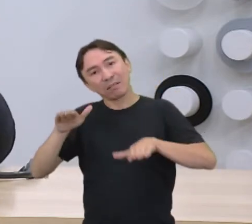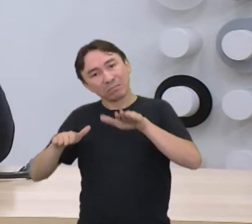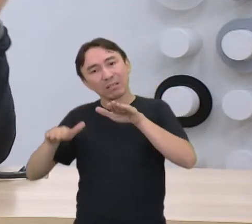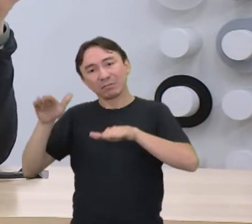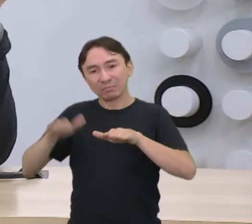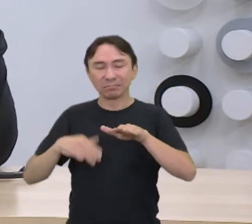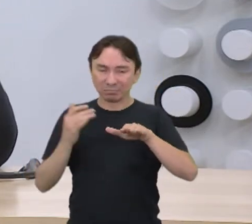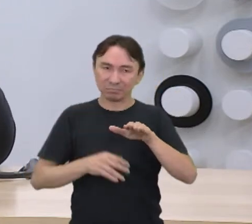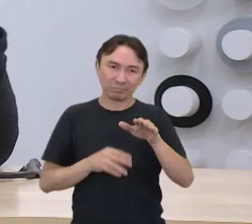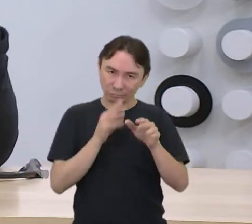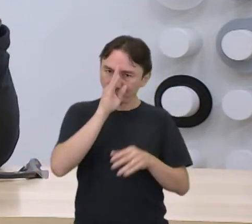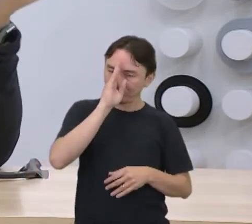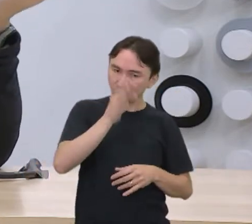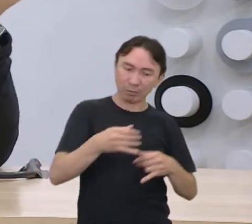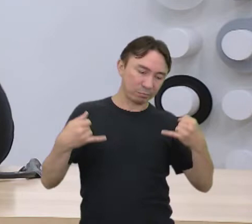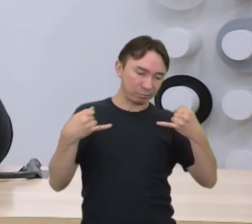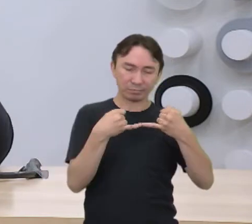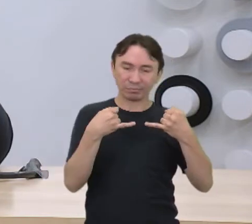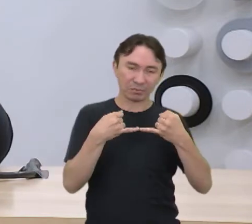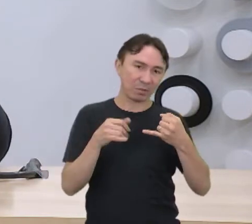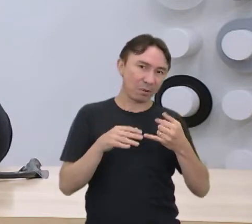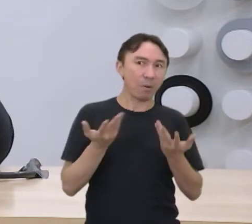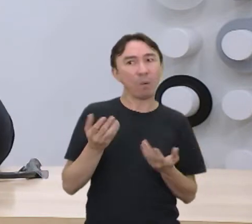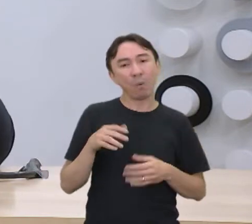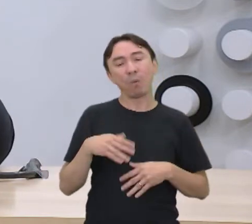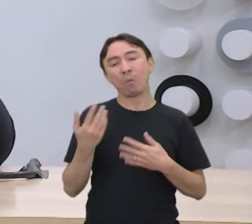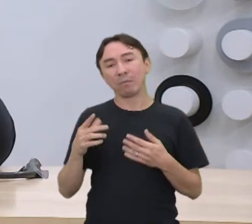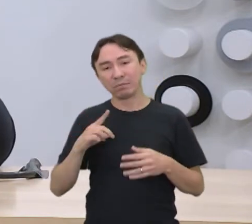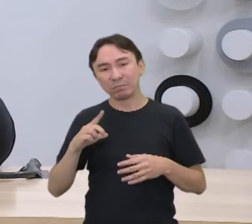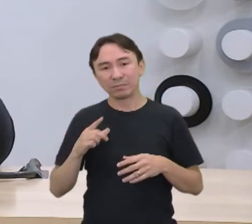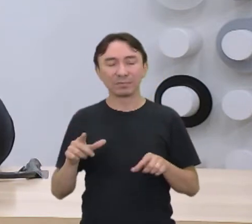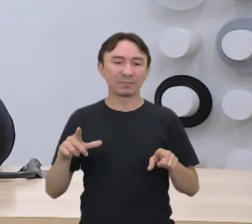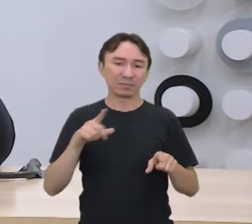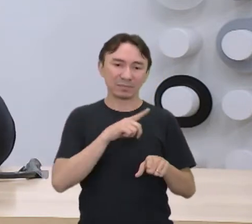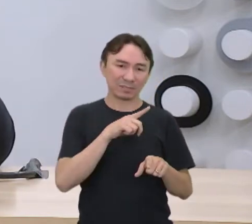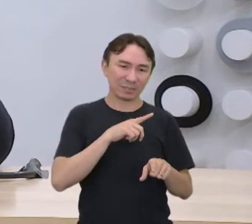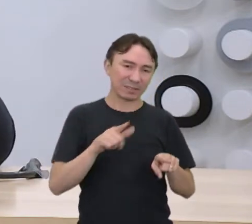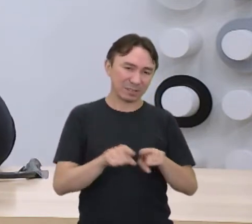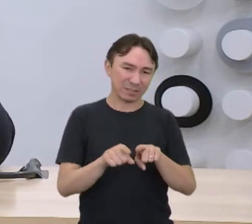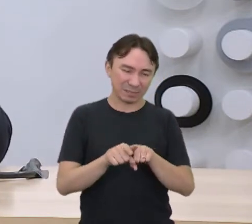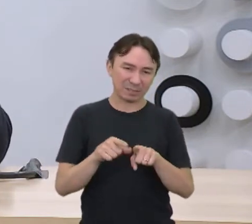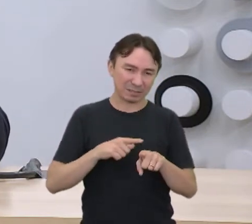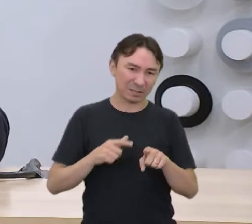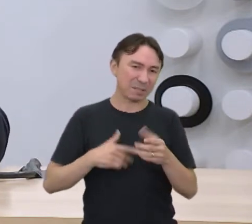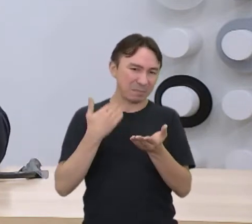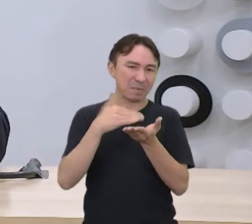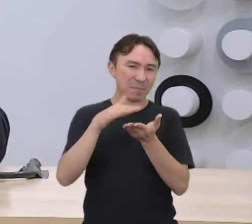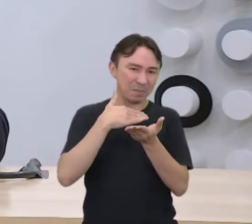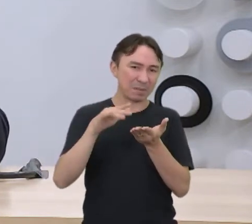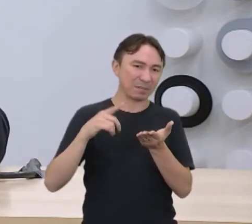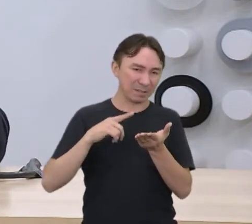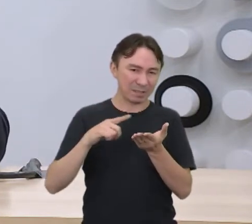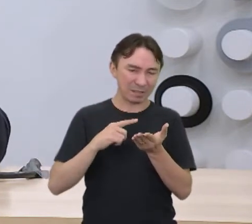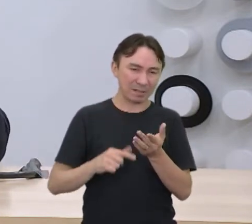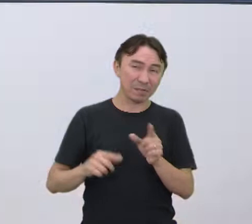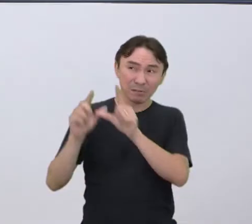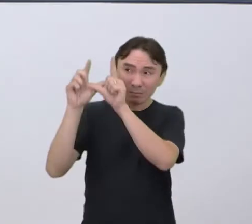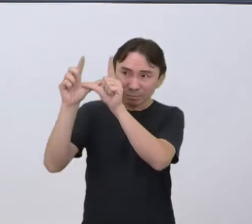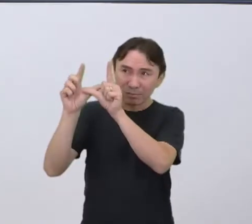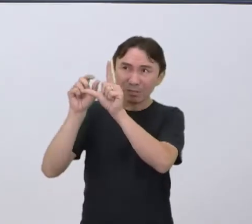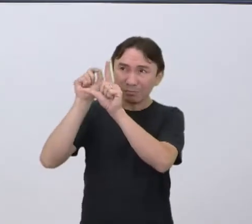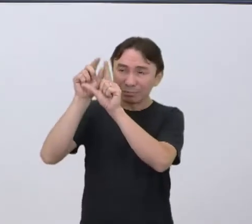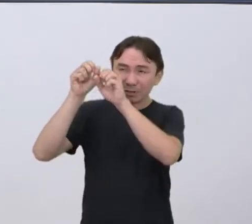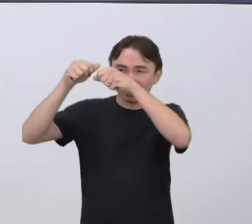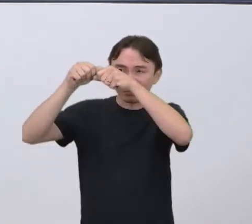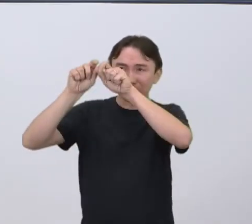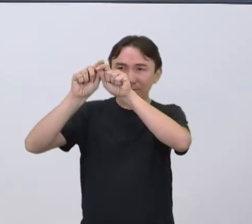logado, Sim. vai entrar. Se não, se ela tiver logado no e-mail, ela pode ir naqueles pontinhos lá de cima, que tem formulários lá, ele acha também. O tá pessoal bom? domina bem isso aí, né? Acho que não vai ter